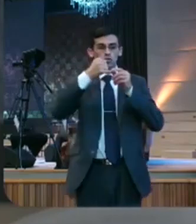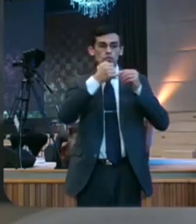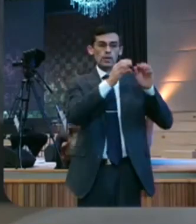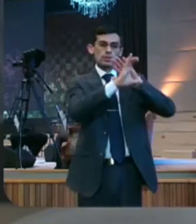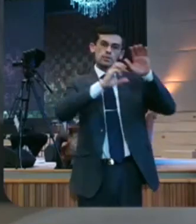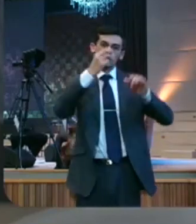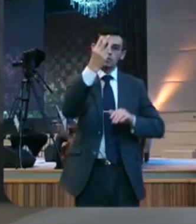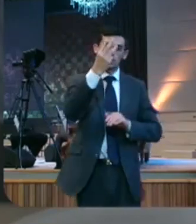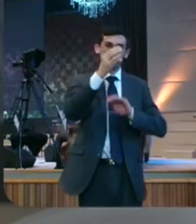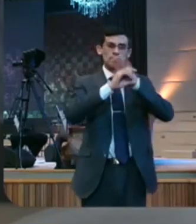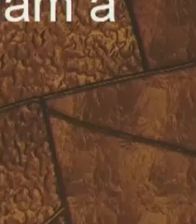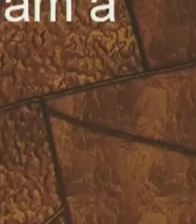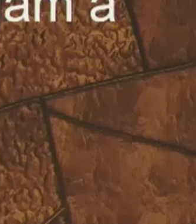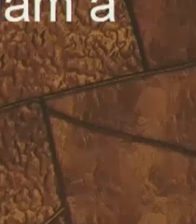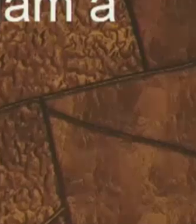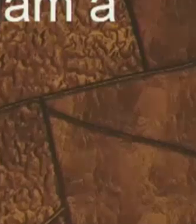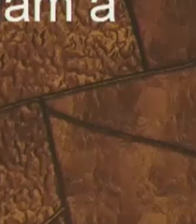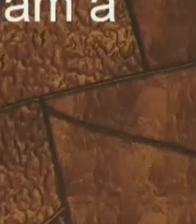onde diz assim: